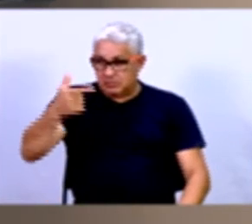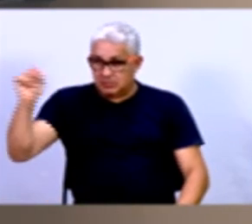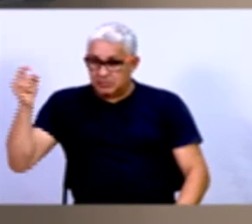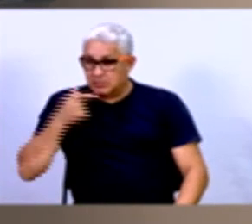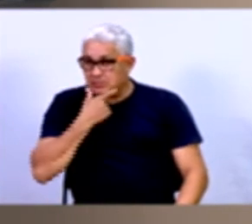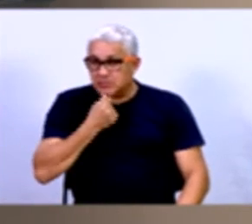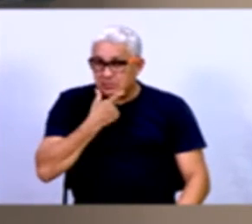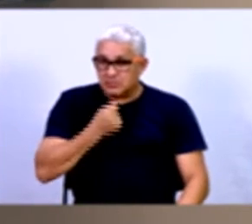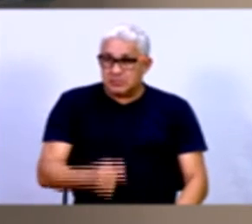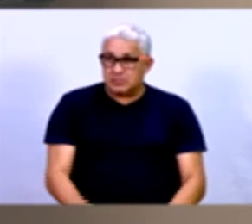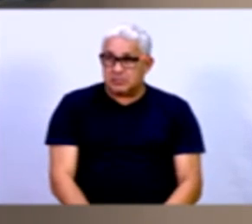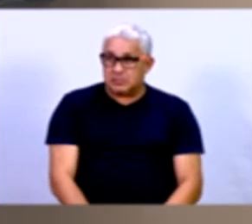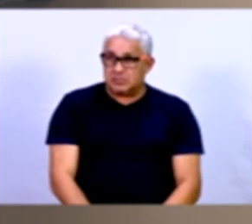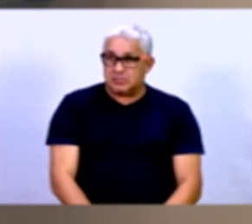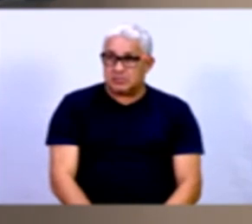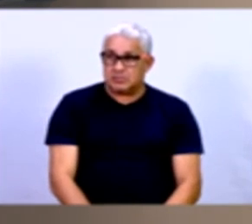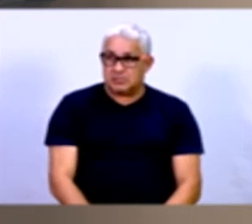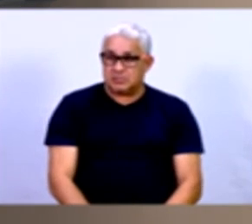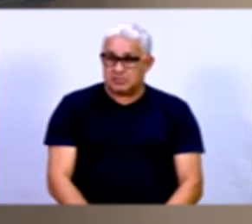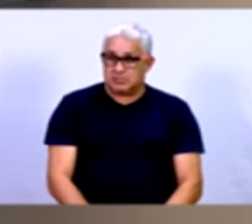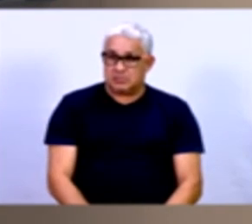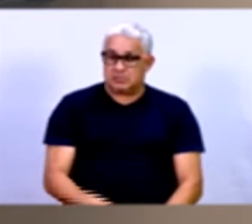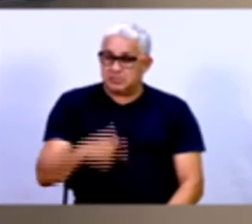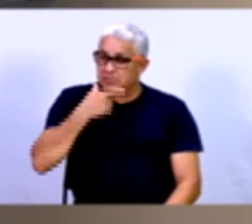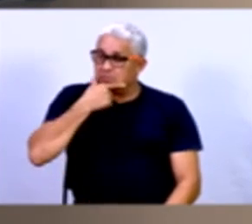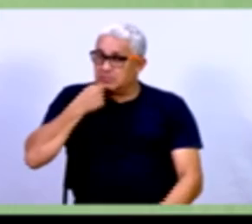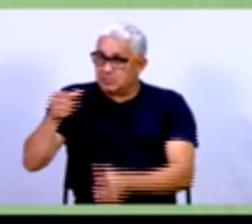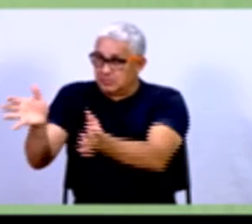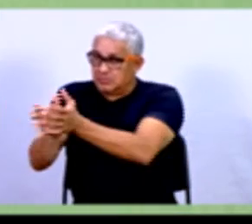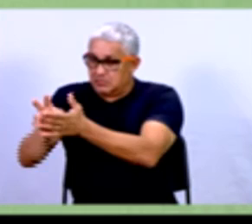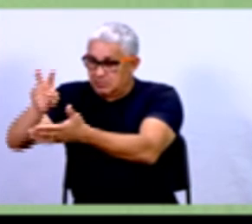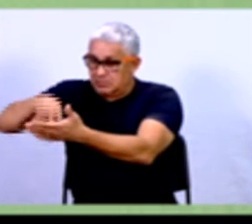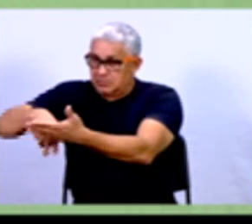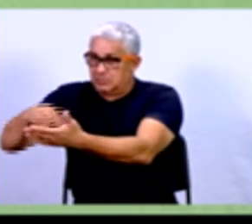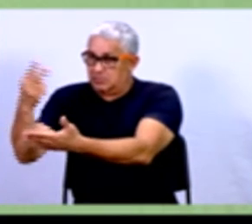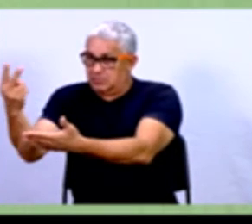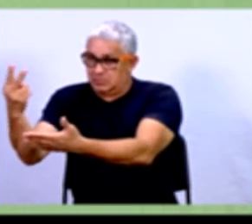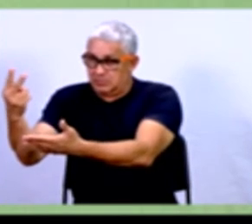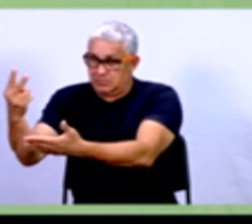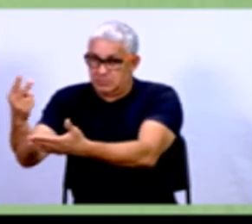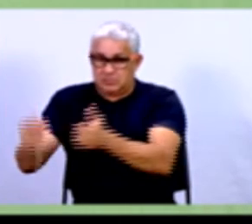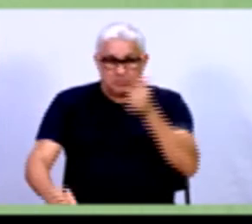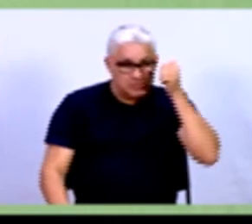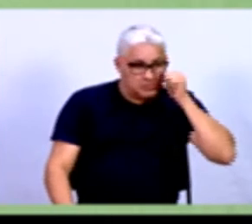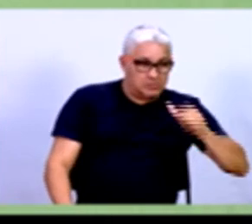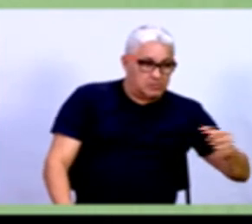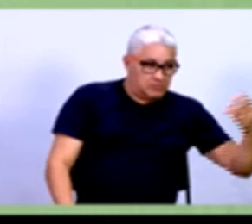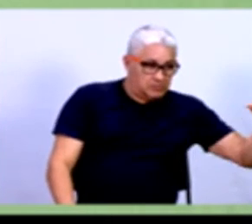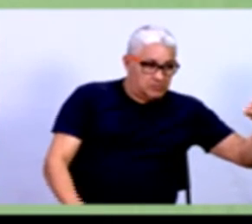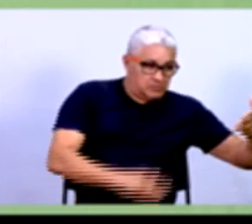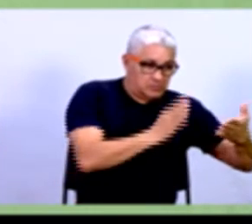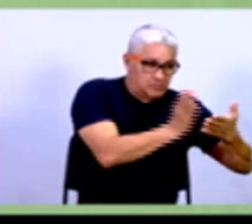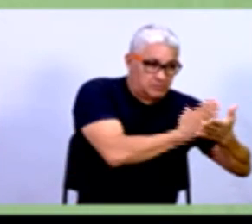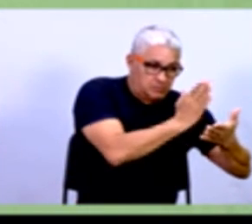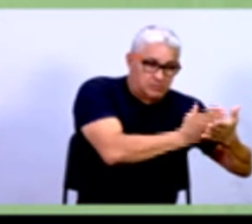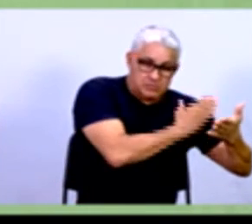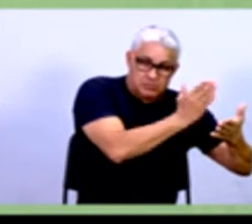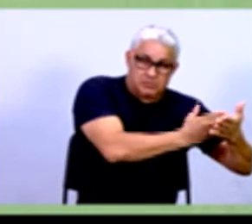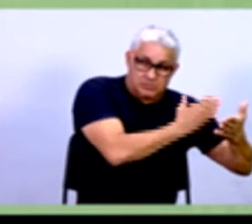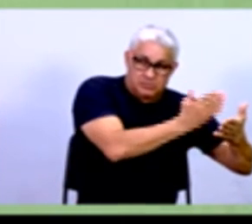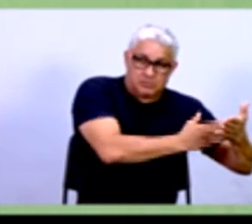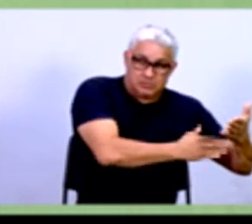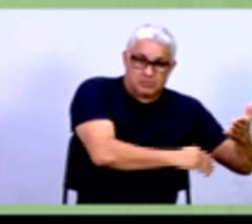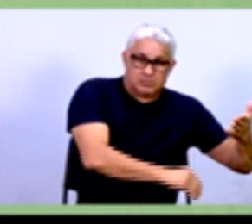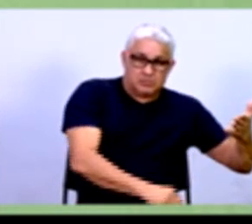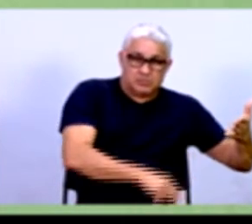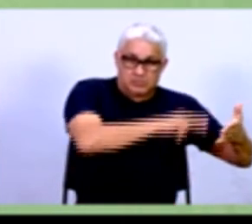homens leram 2 livros e as mulheres 3 livros no último ano, que foi a pergunta que foi feita. Aí